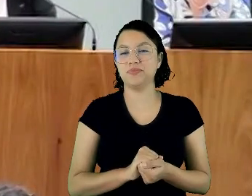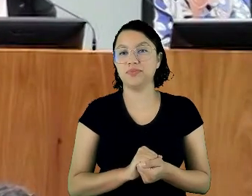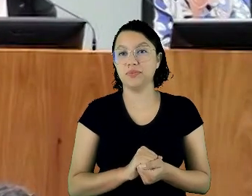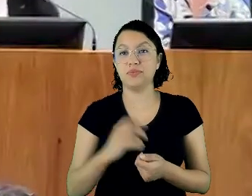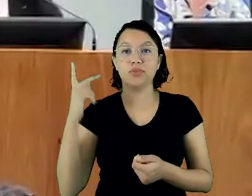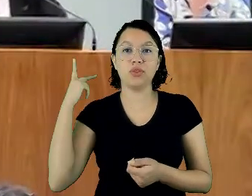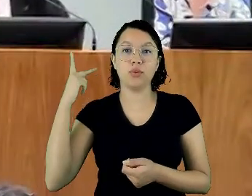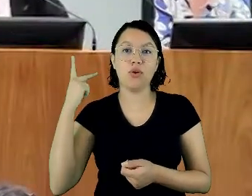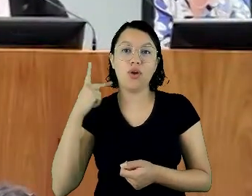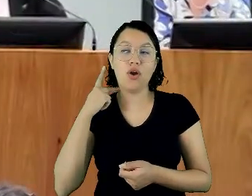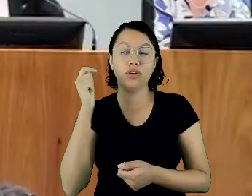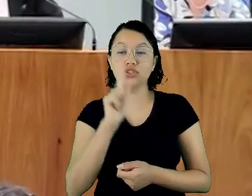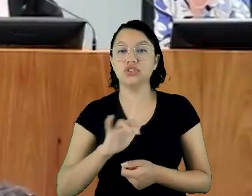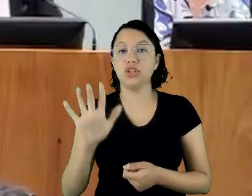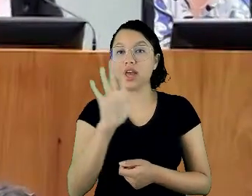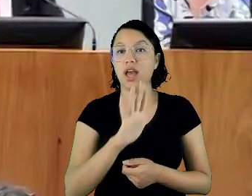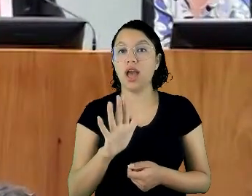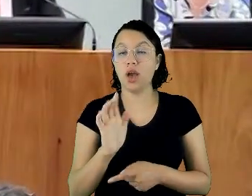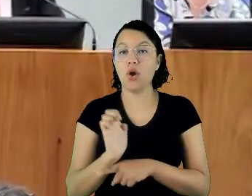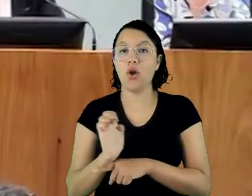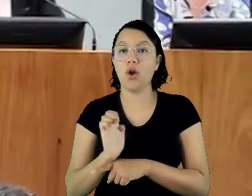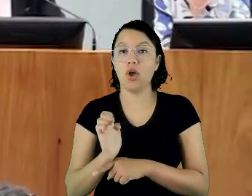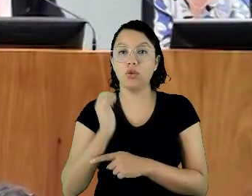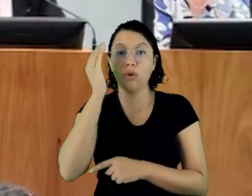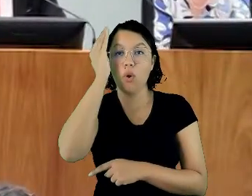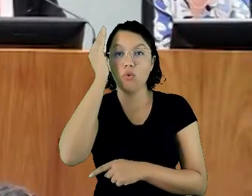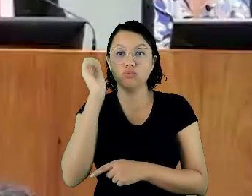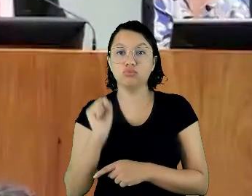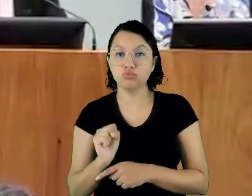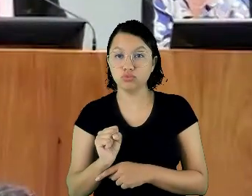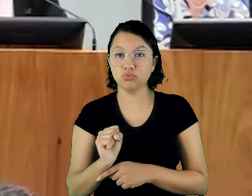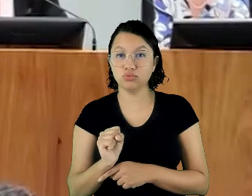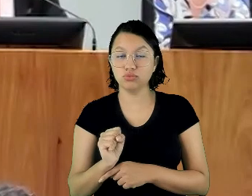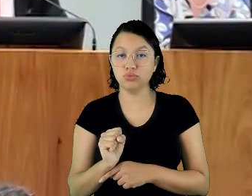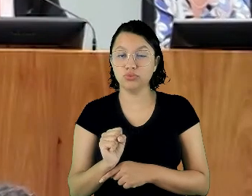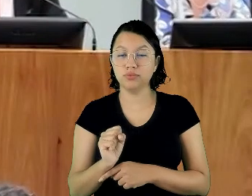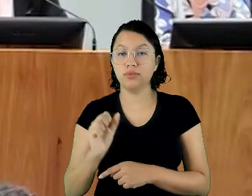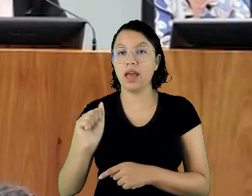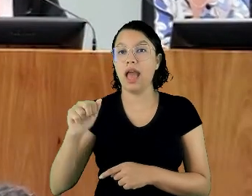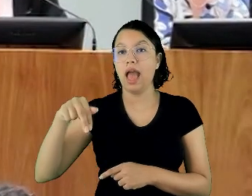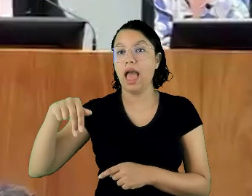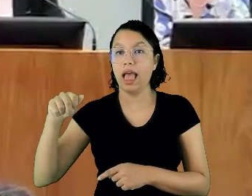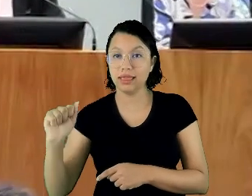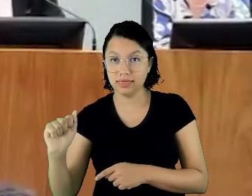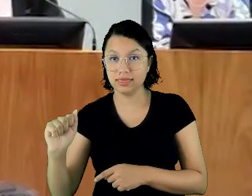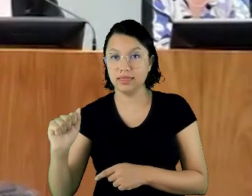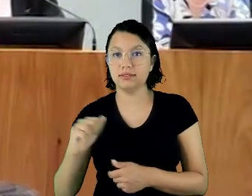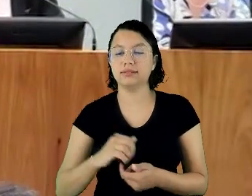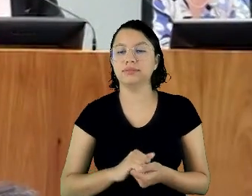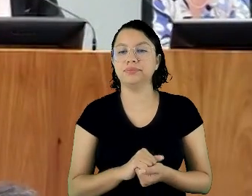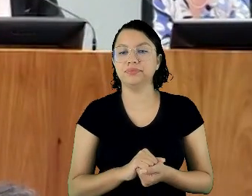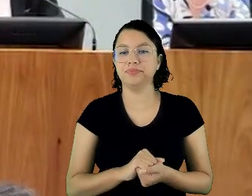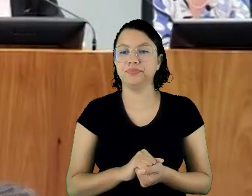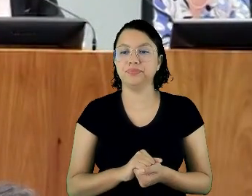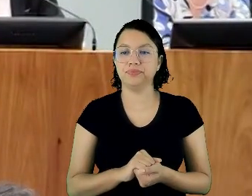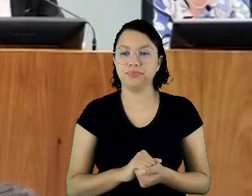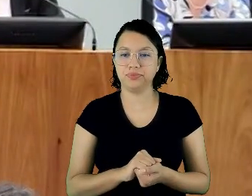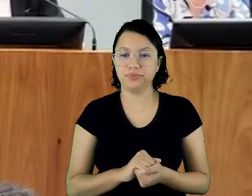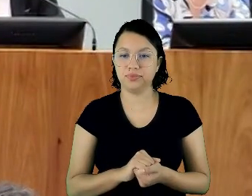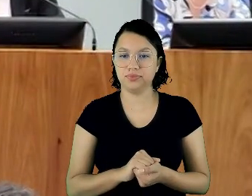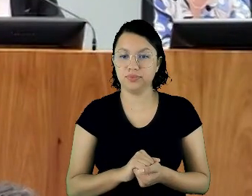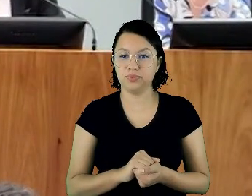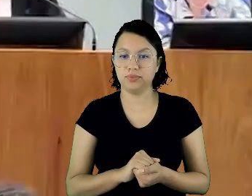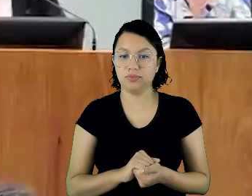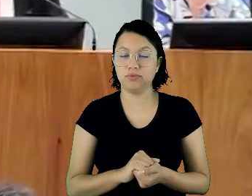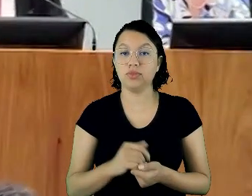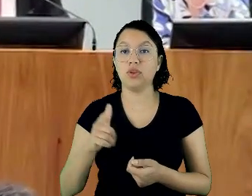procuradora-geral do Estado do Mato Grosso do Sul, doutora Ana Carolina Ali Garcia, doutora Carolina